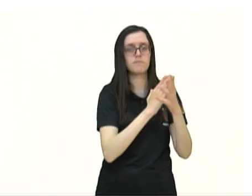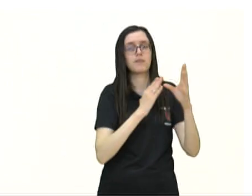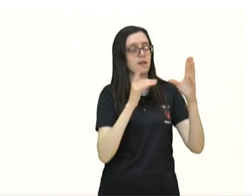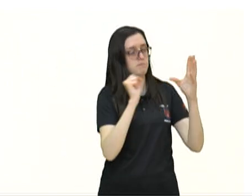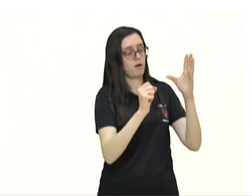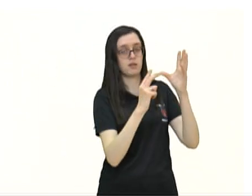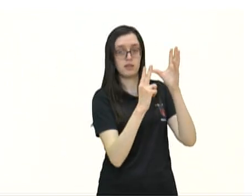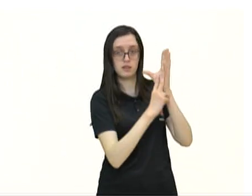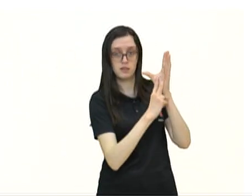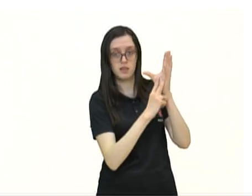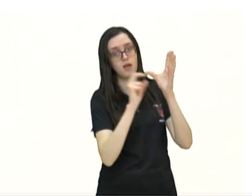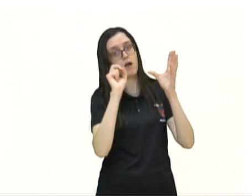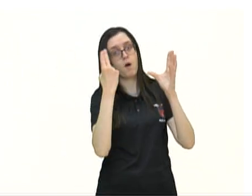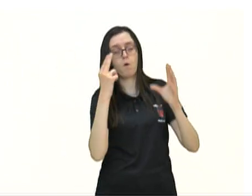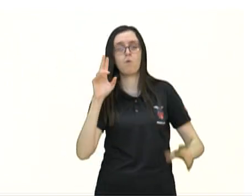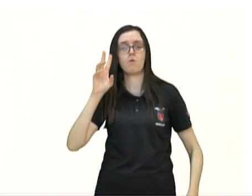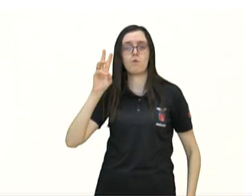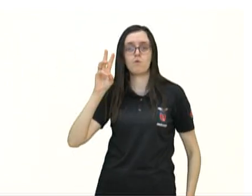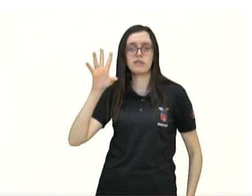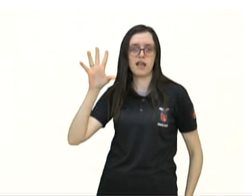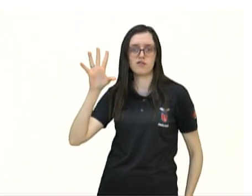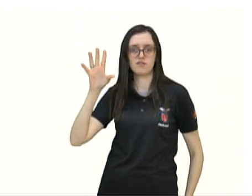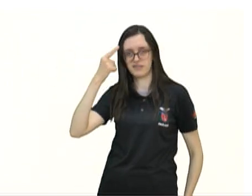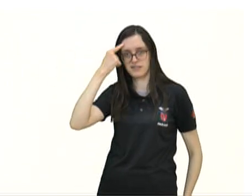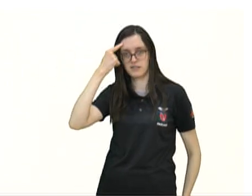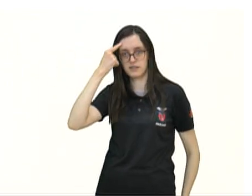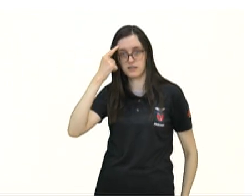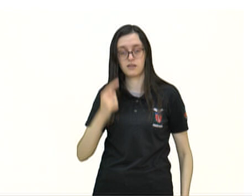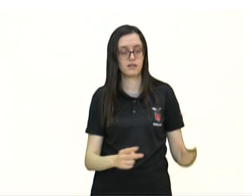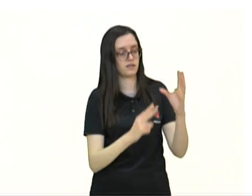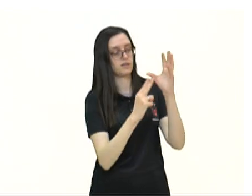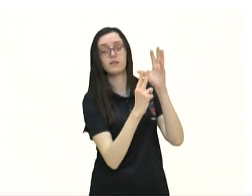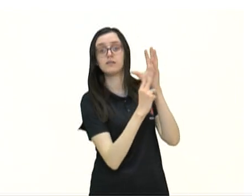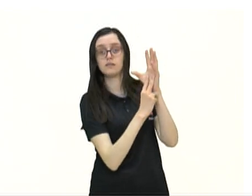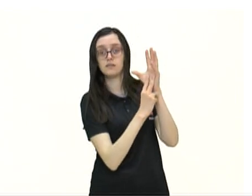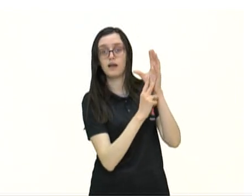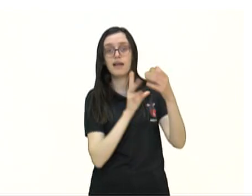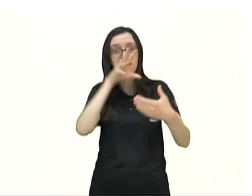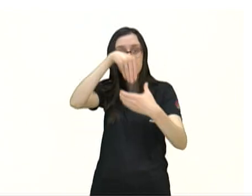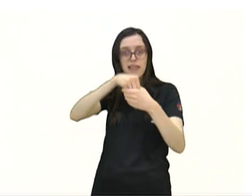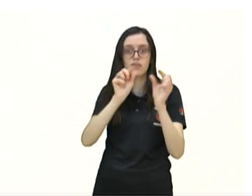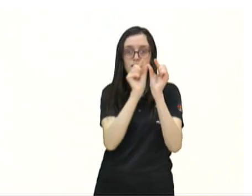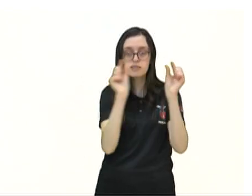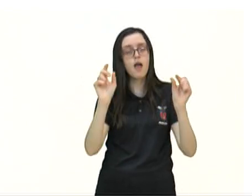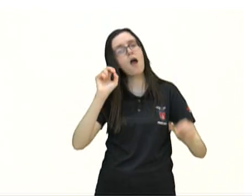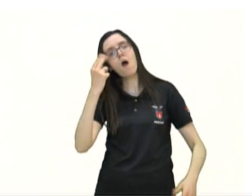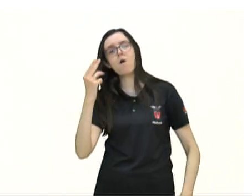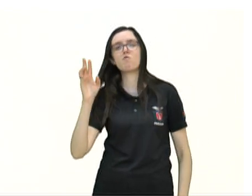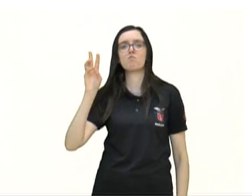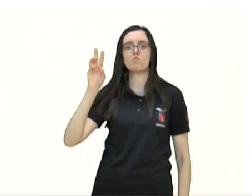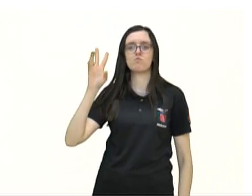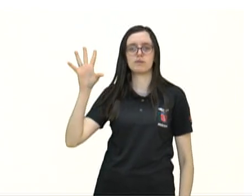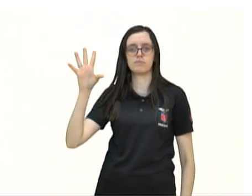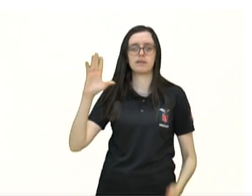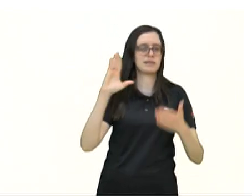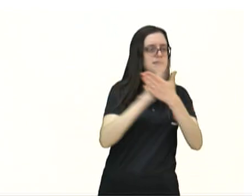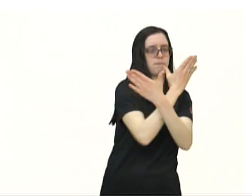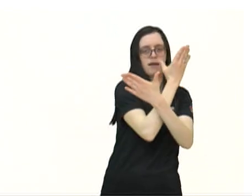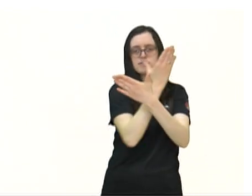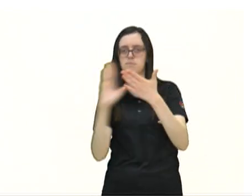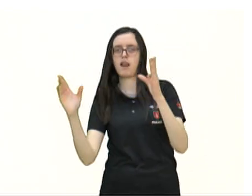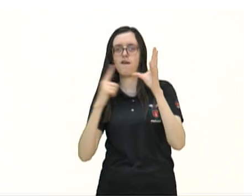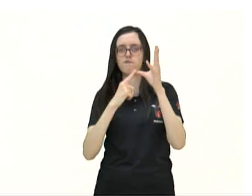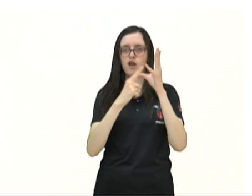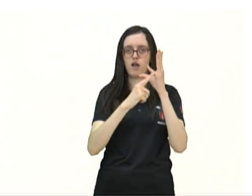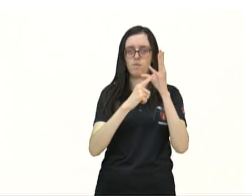ditongo ou hiato. Ditongo, duas vogais na mesma sílaba, hiato, vogais em sílabas